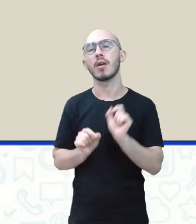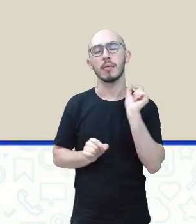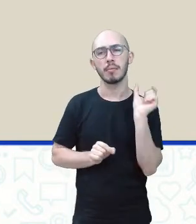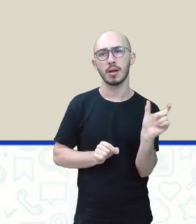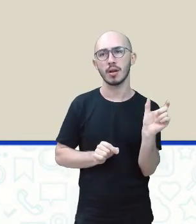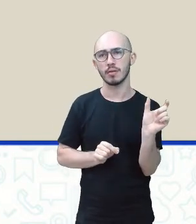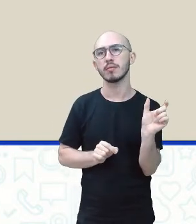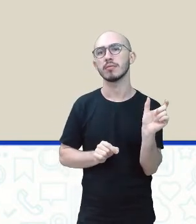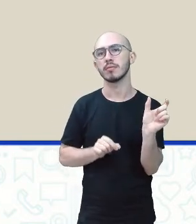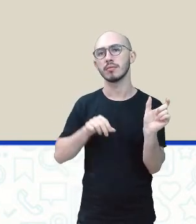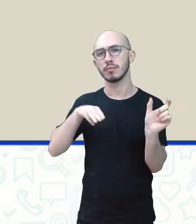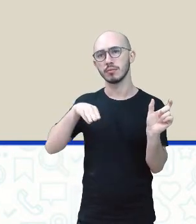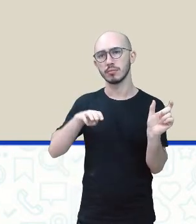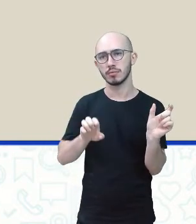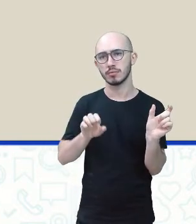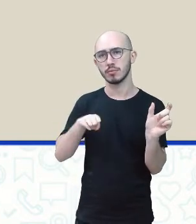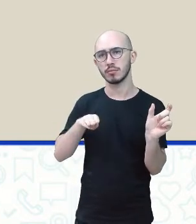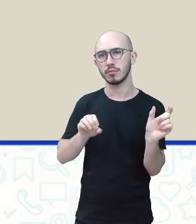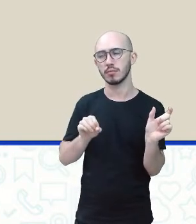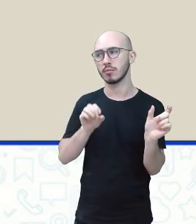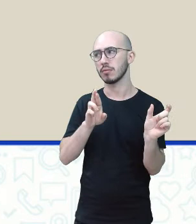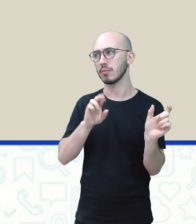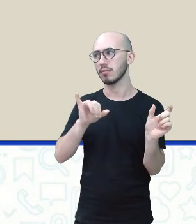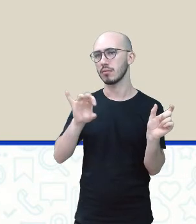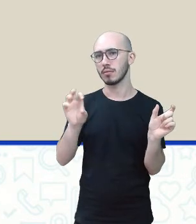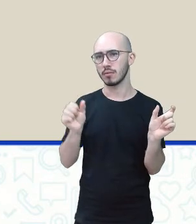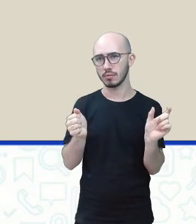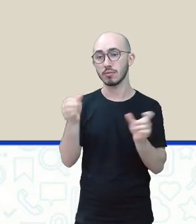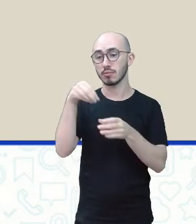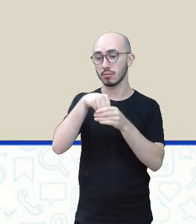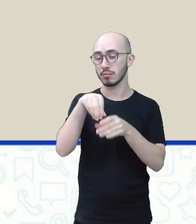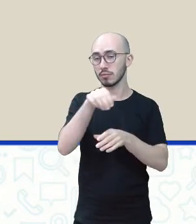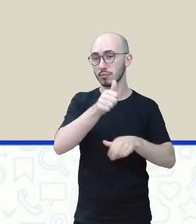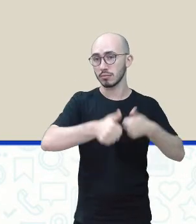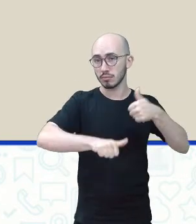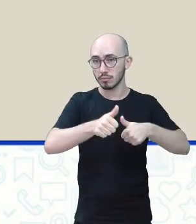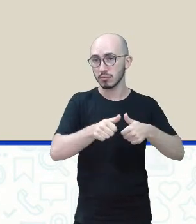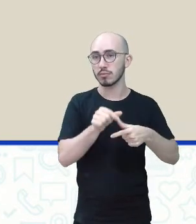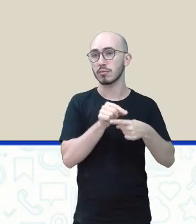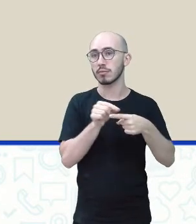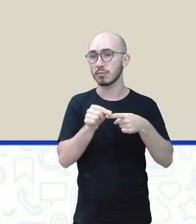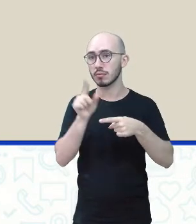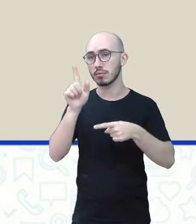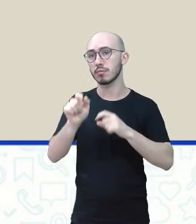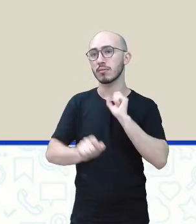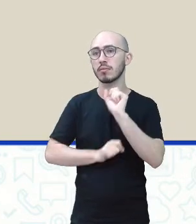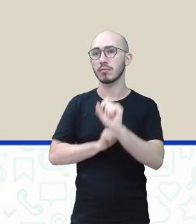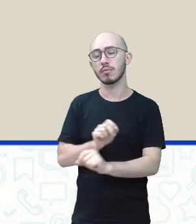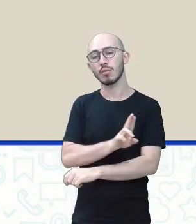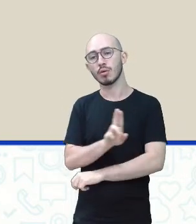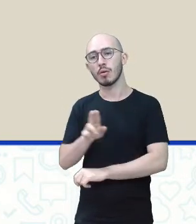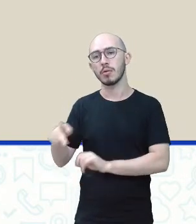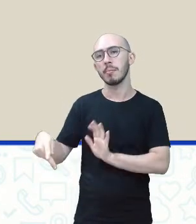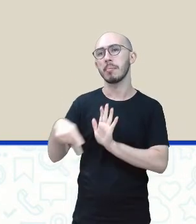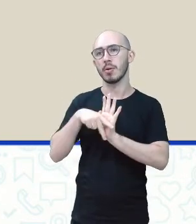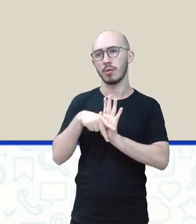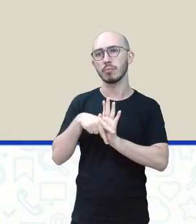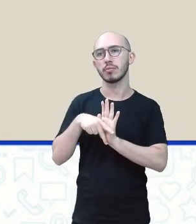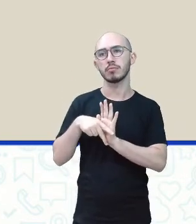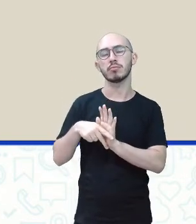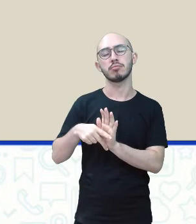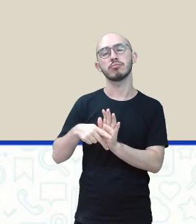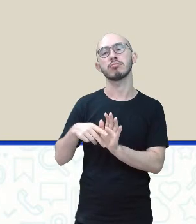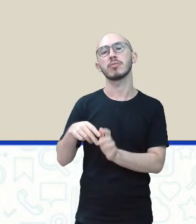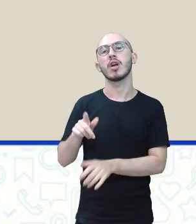memórias, dentro da análise morfológica, é substantivo próprio, concreto,